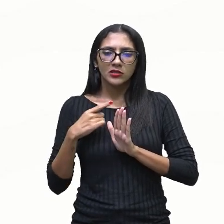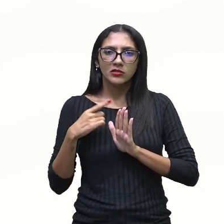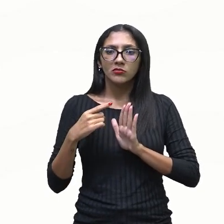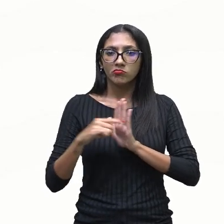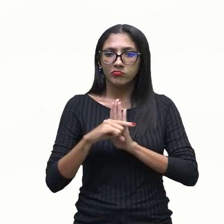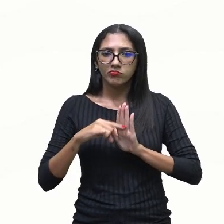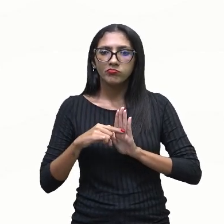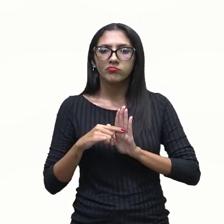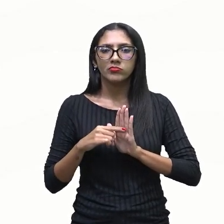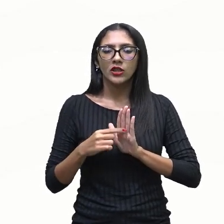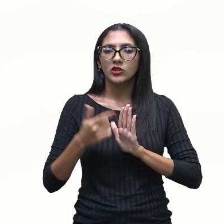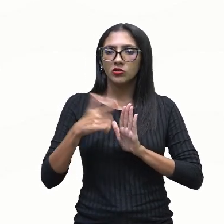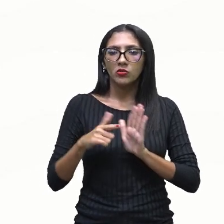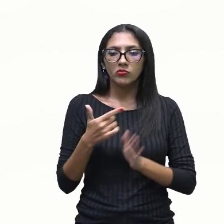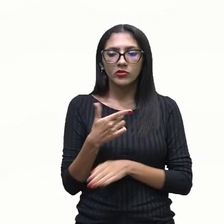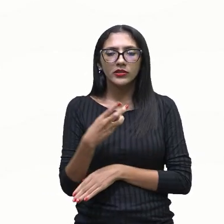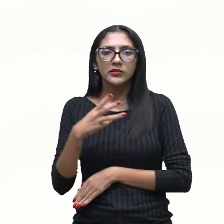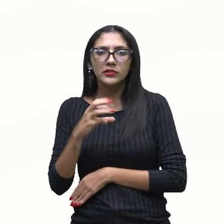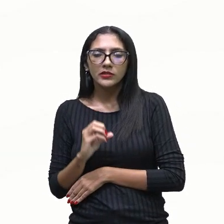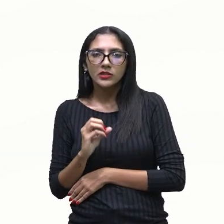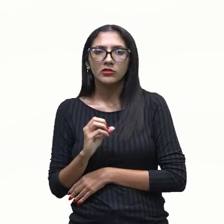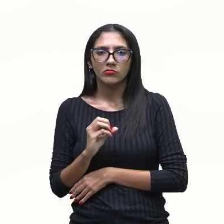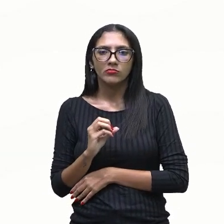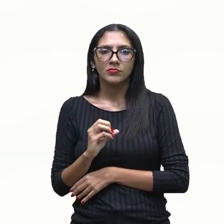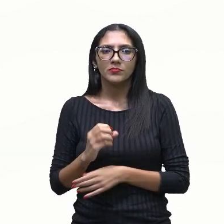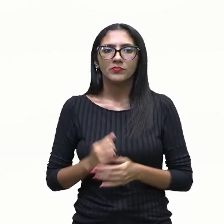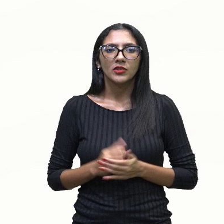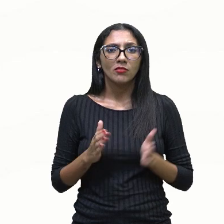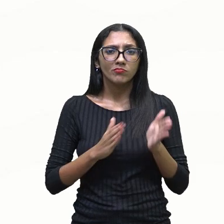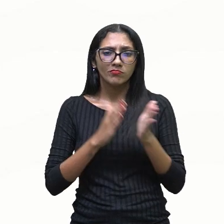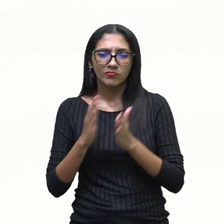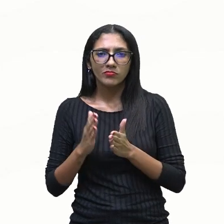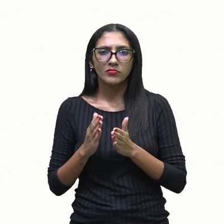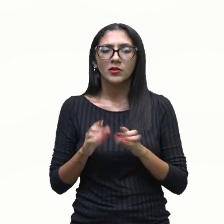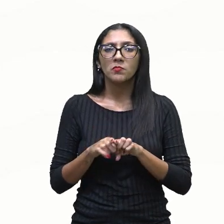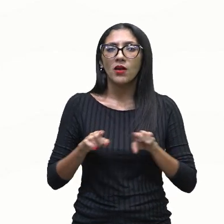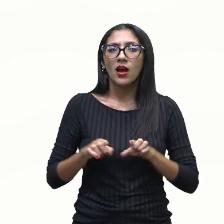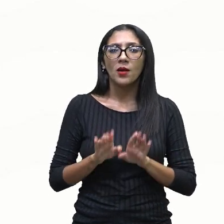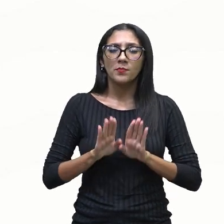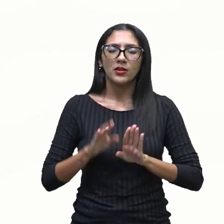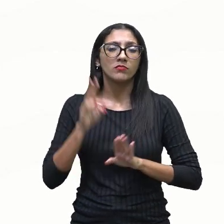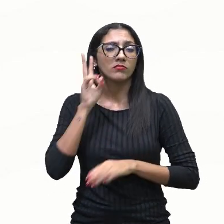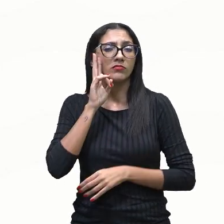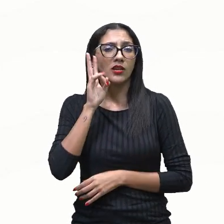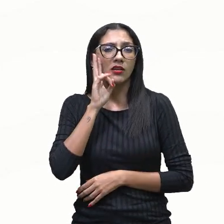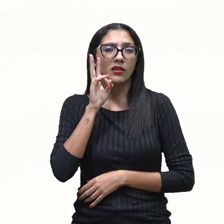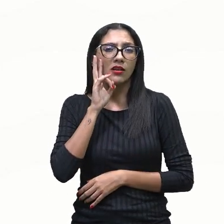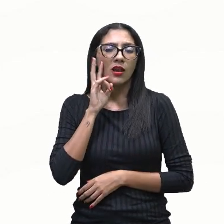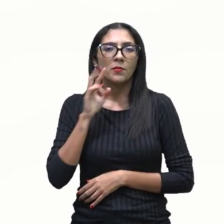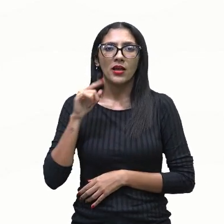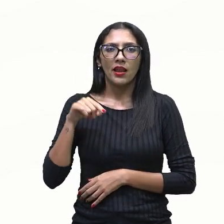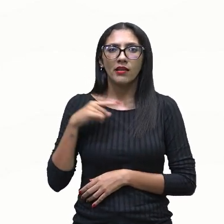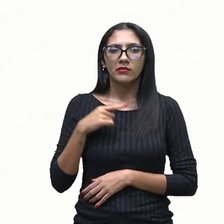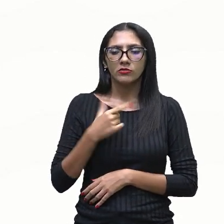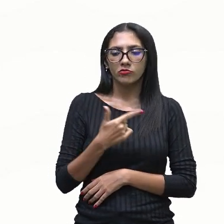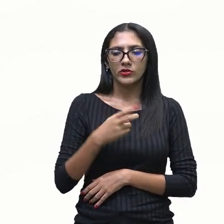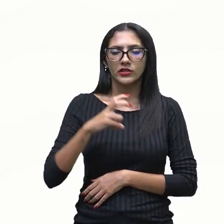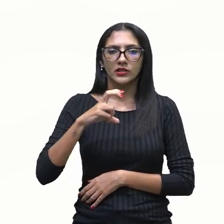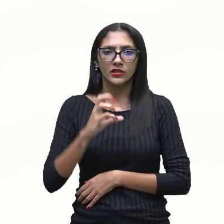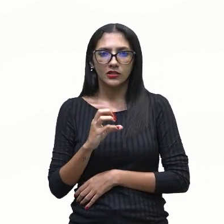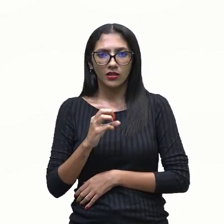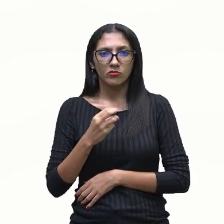pagar R$300, sobrou 230. Mas não se esqueçam que nesses